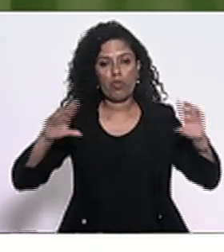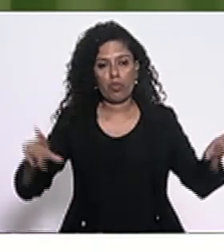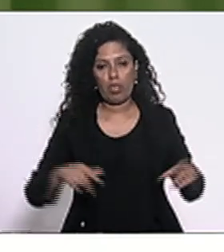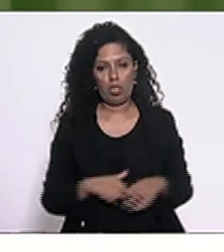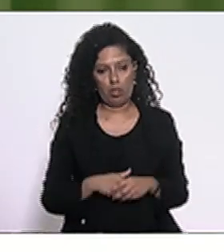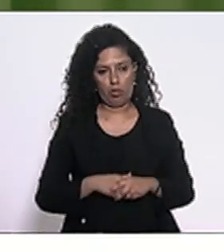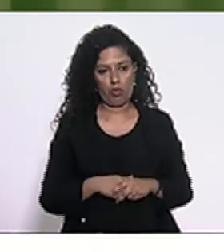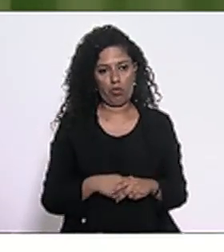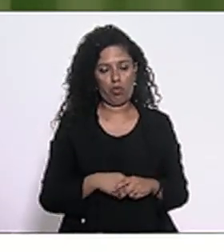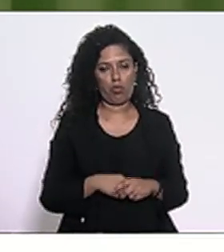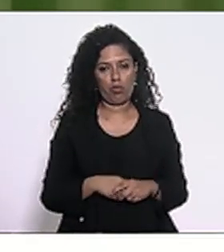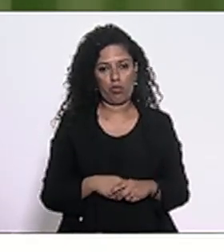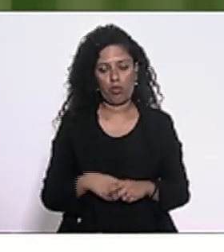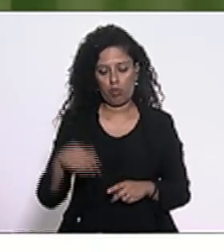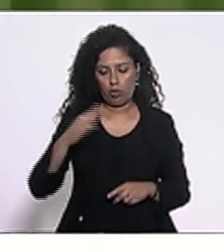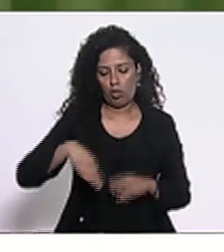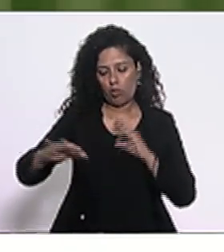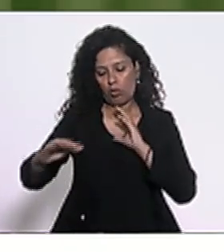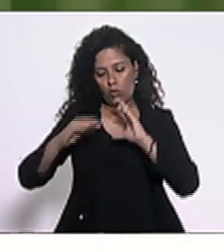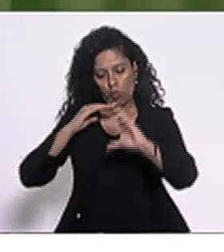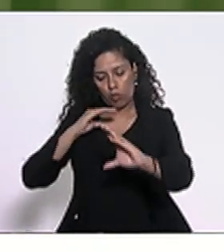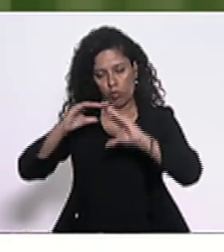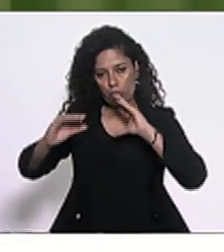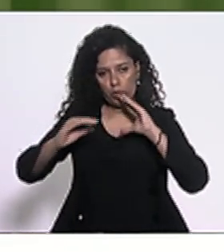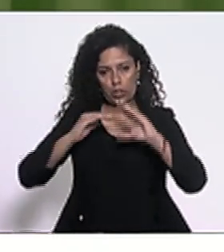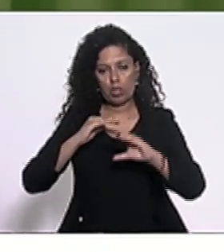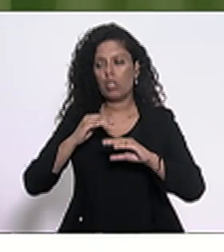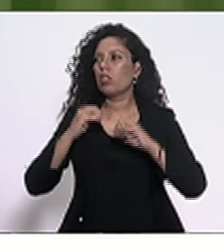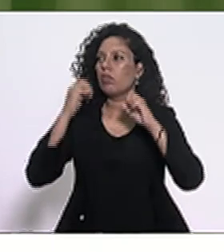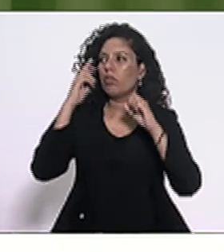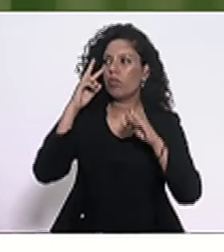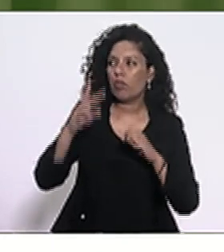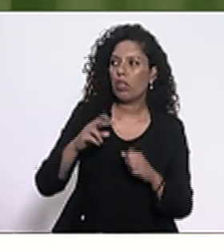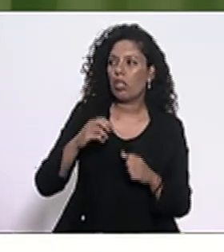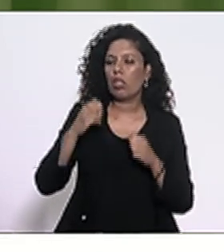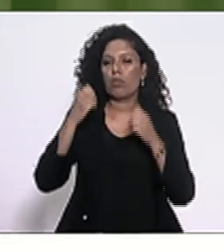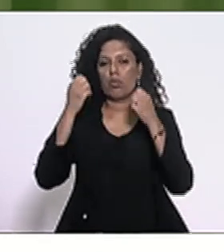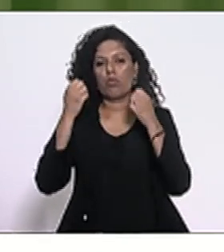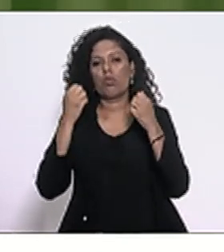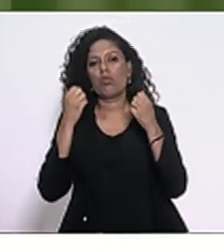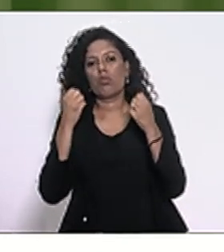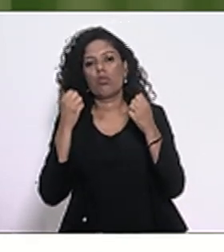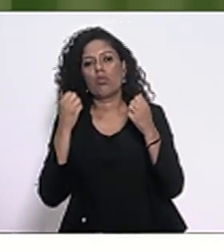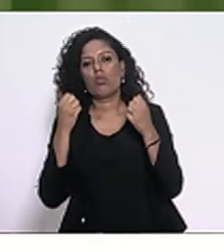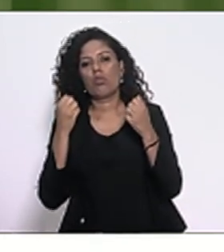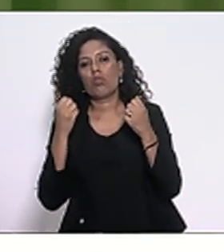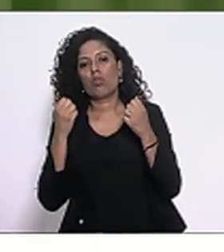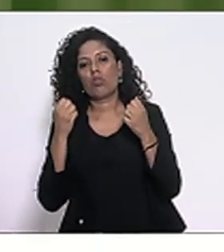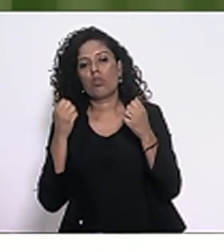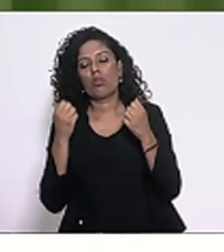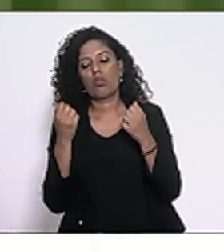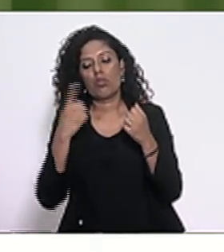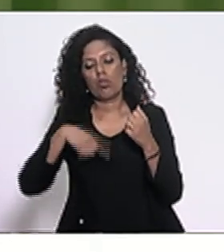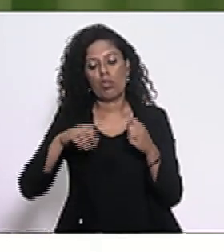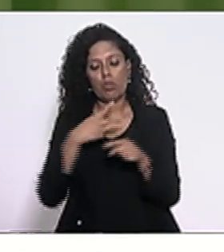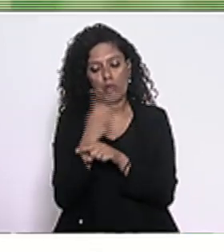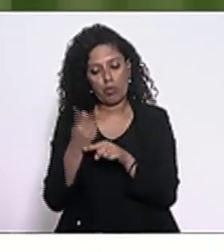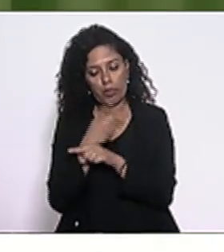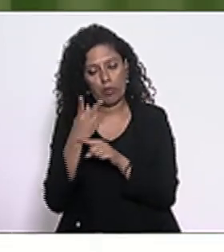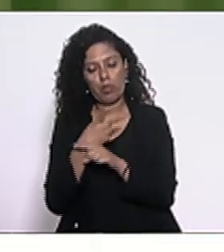provocados e, em face da nossa competência, expertise, conhecimento, rede de relacionamento, nós temos